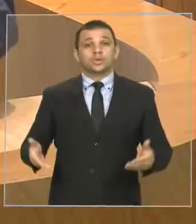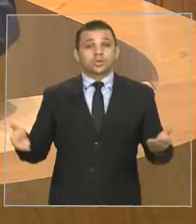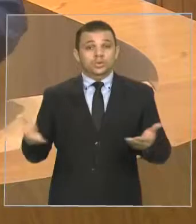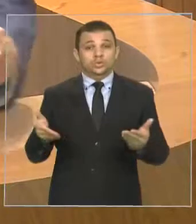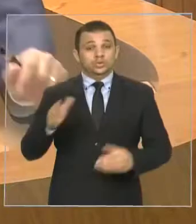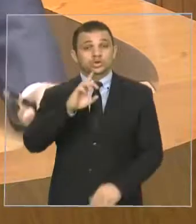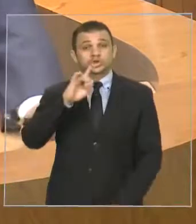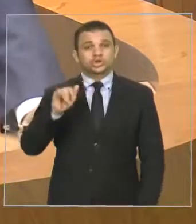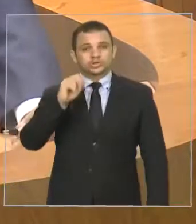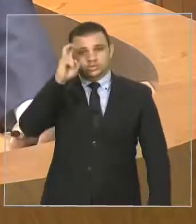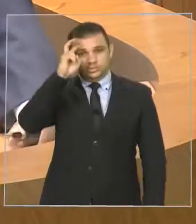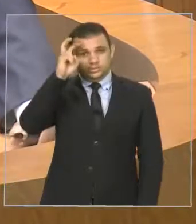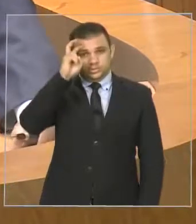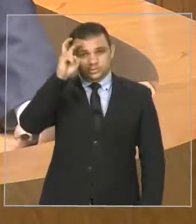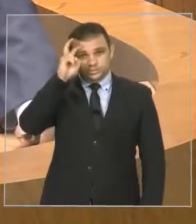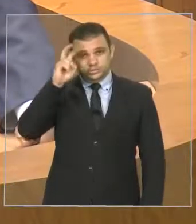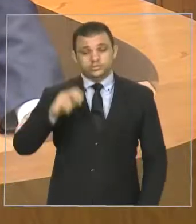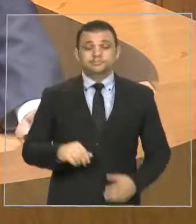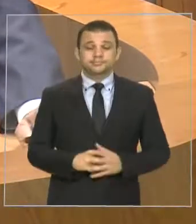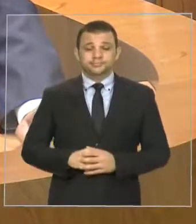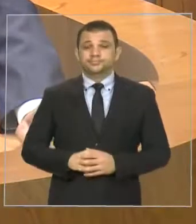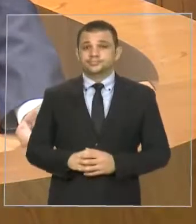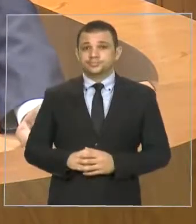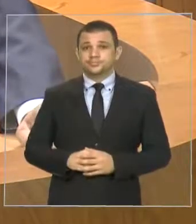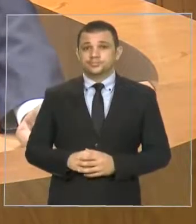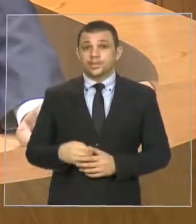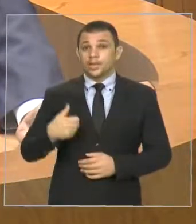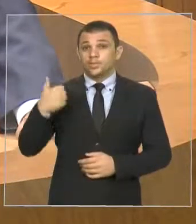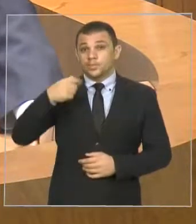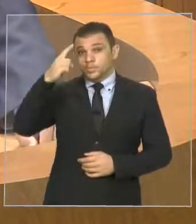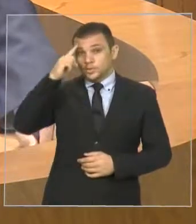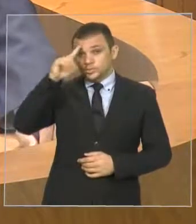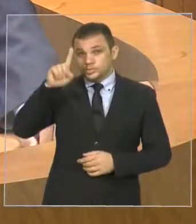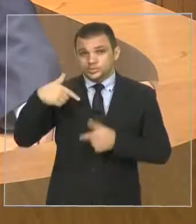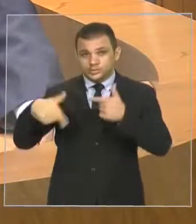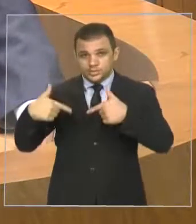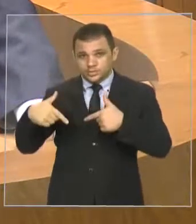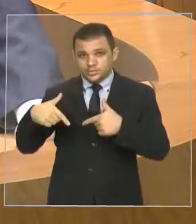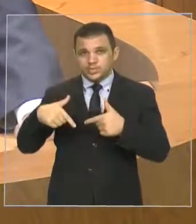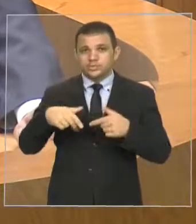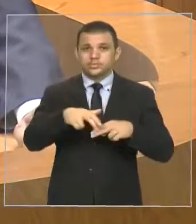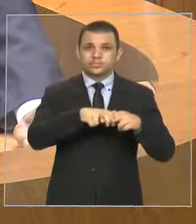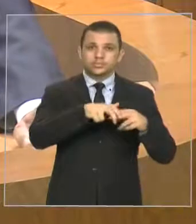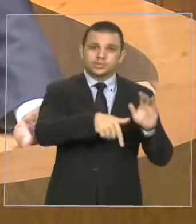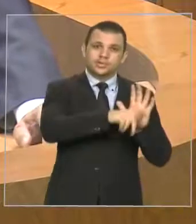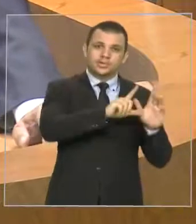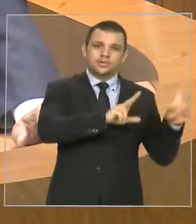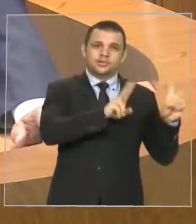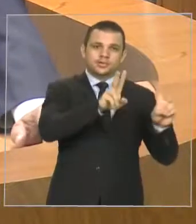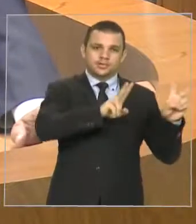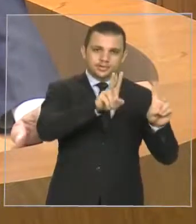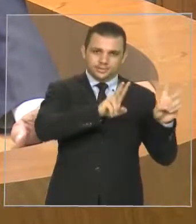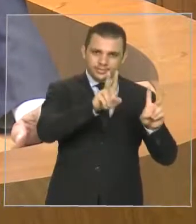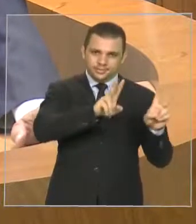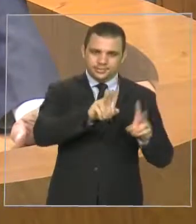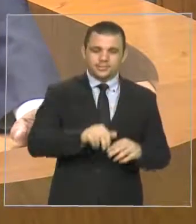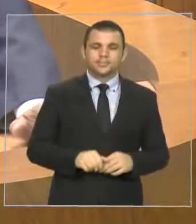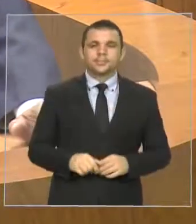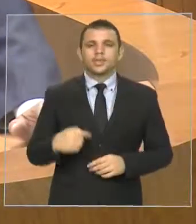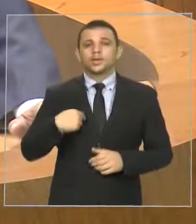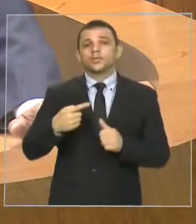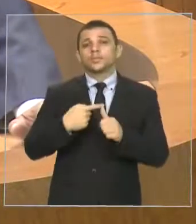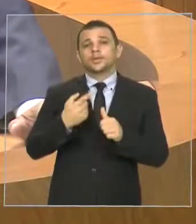o primeiro dia útil após o carnaval eu venho o primeiro parabenizar a